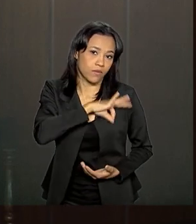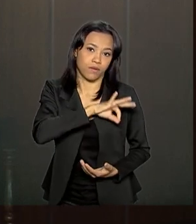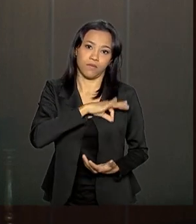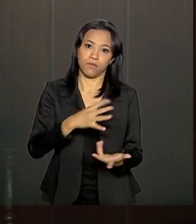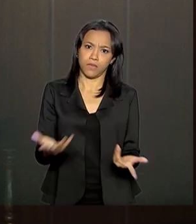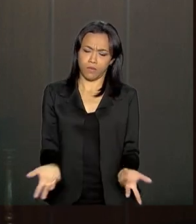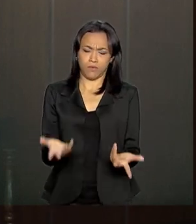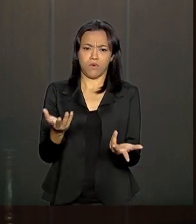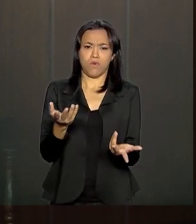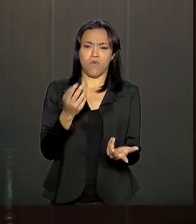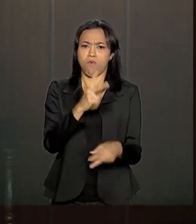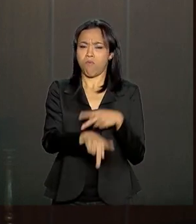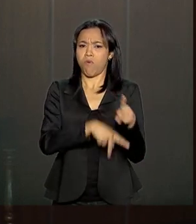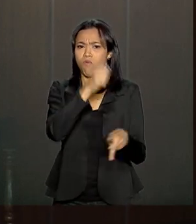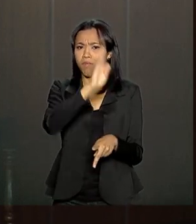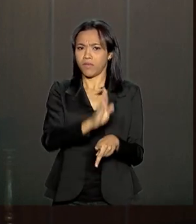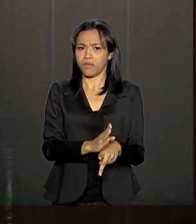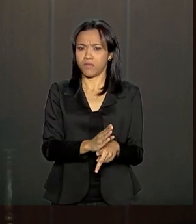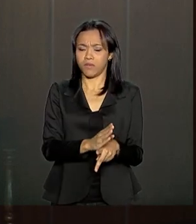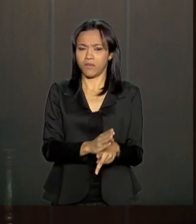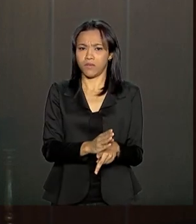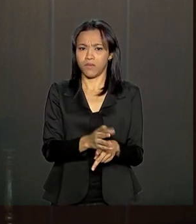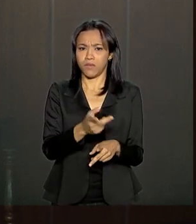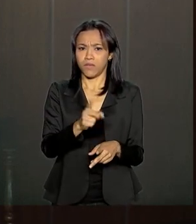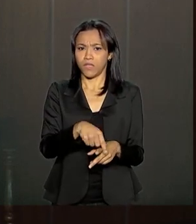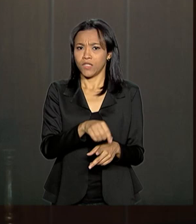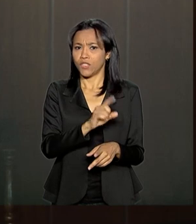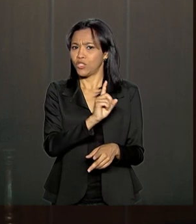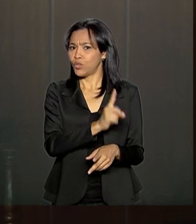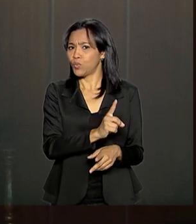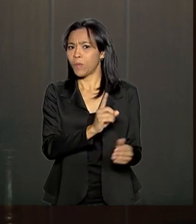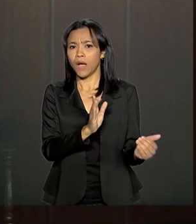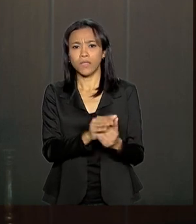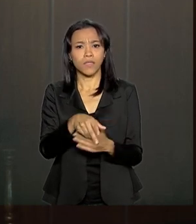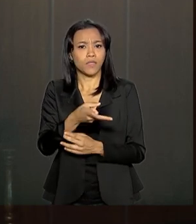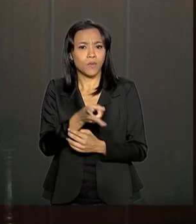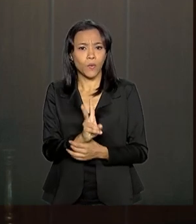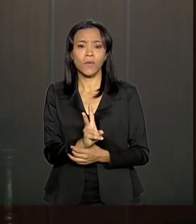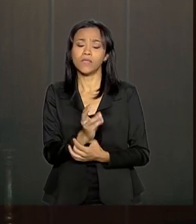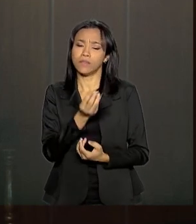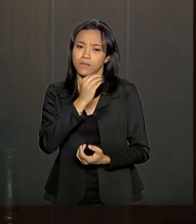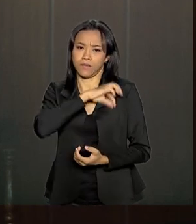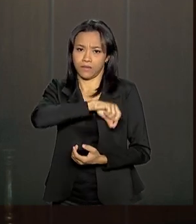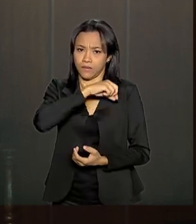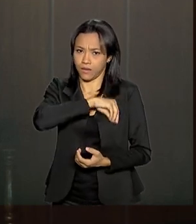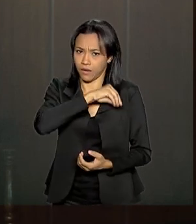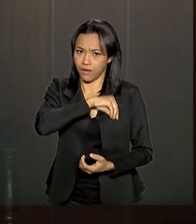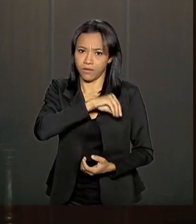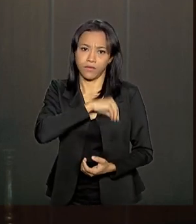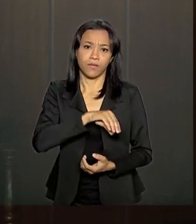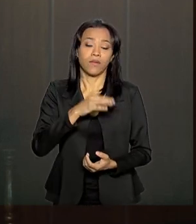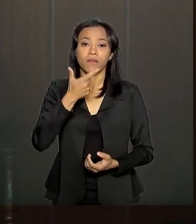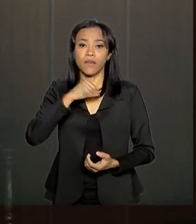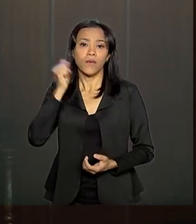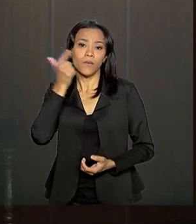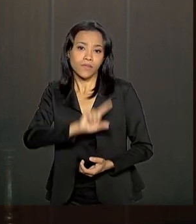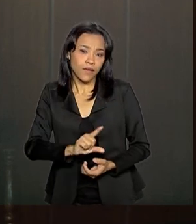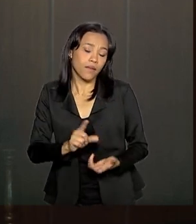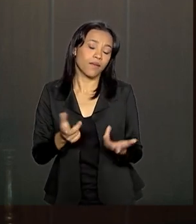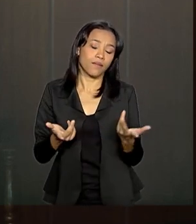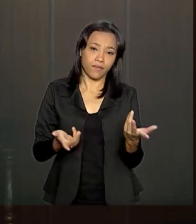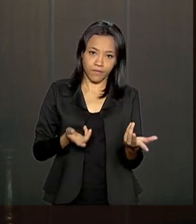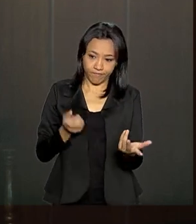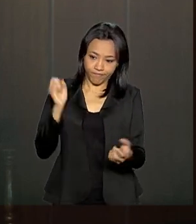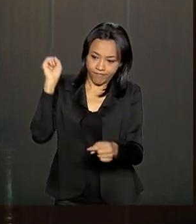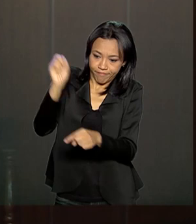O brasileiro vai de um a dois salários mínimos. Os empregados, os conseguem, os trabalhadores brasileiros que